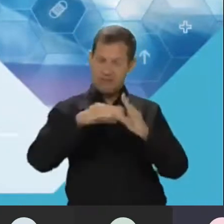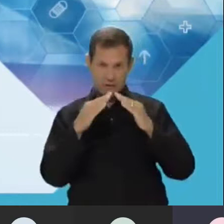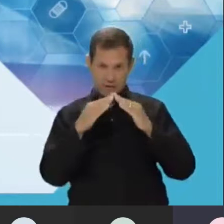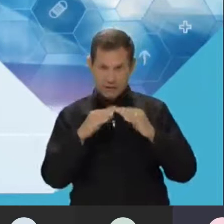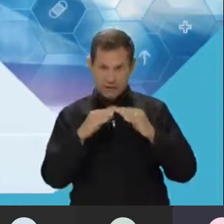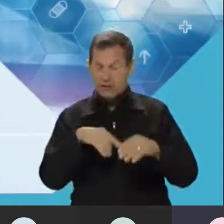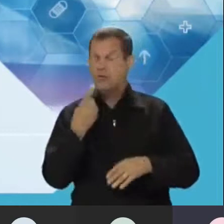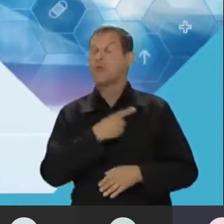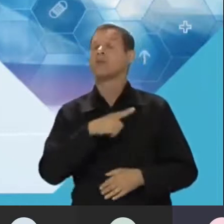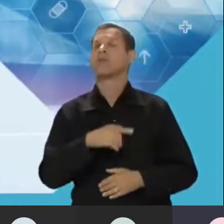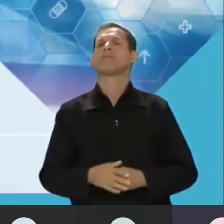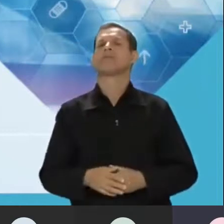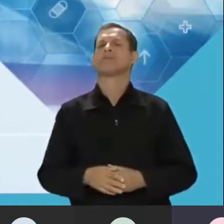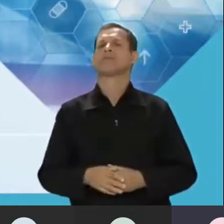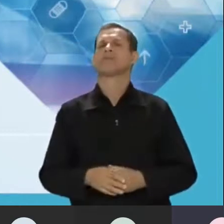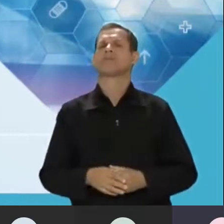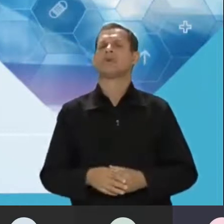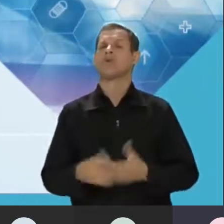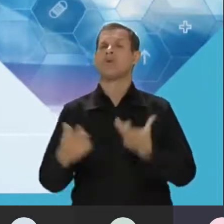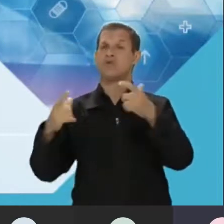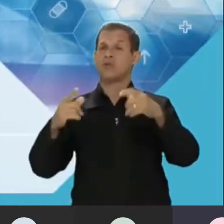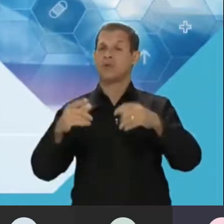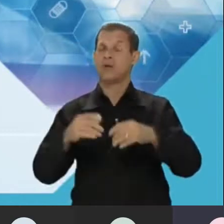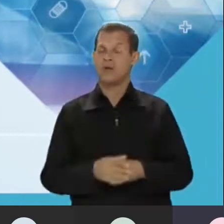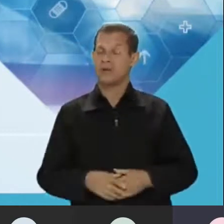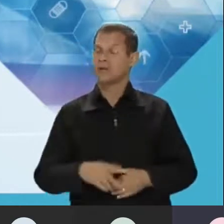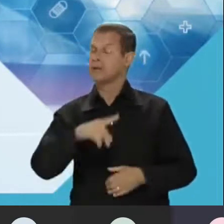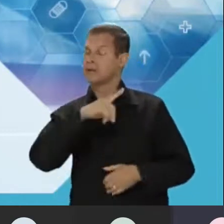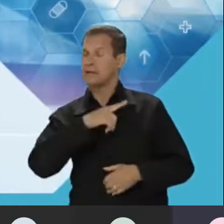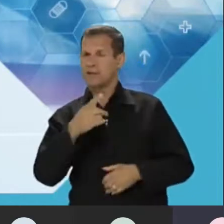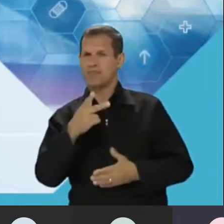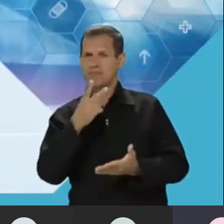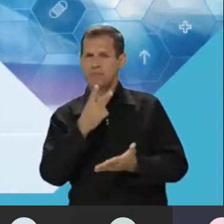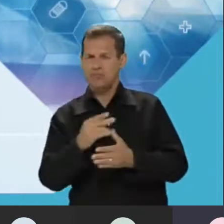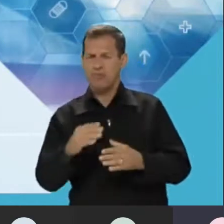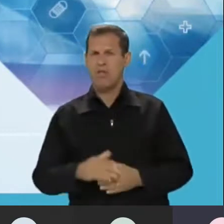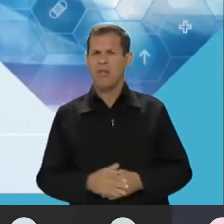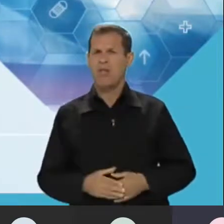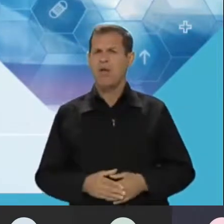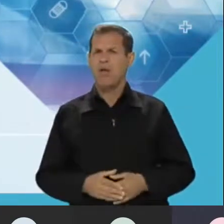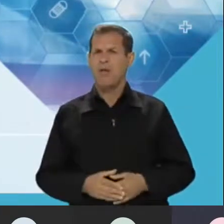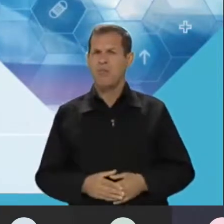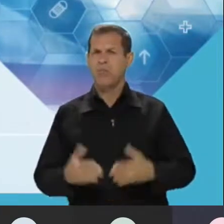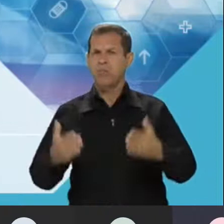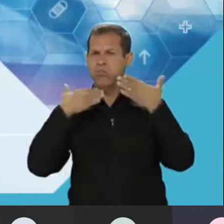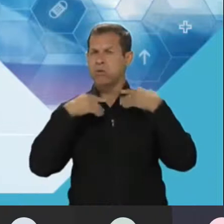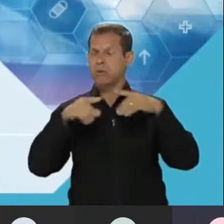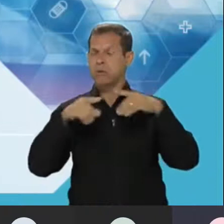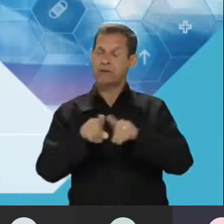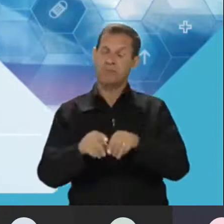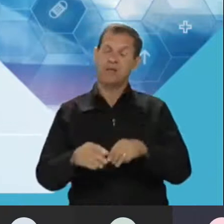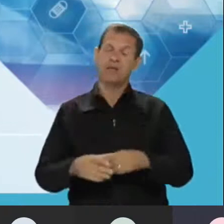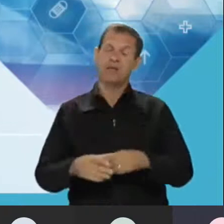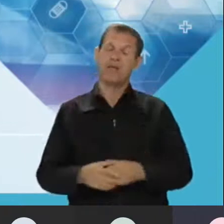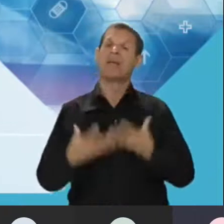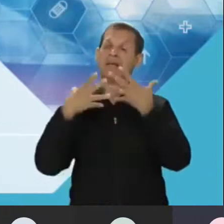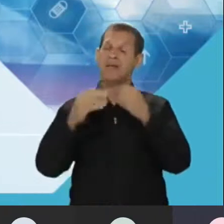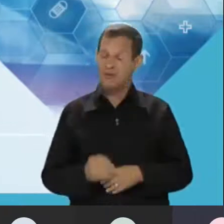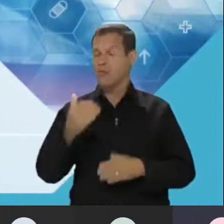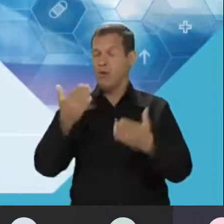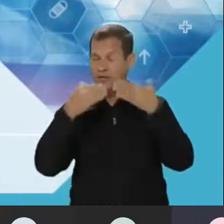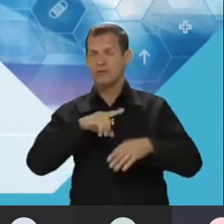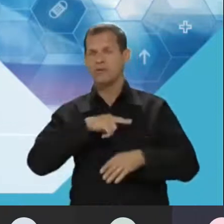da casa, né, já que a gente está falando de um ambiente que vai, óbvio, receber esse calor e acaba segurando um pouco esse calor, é diferente do que o